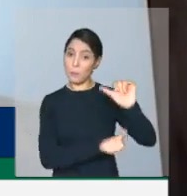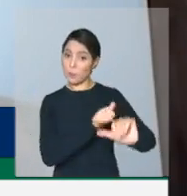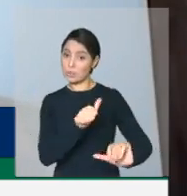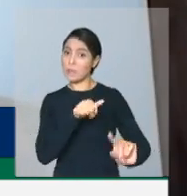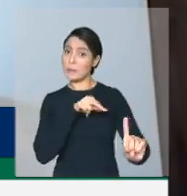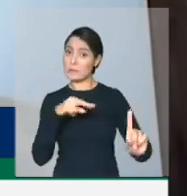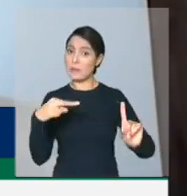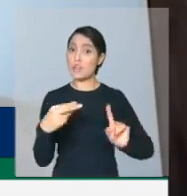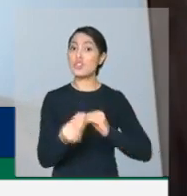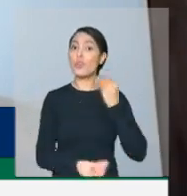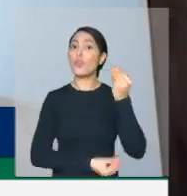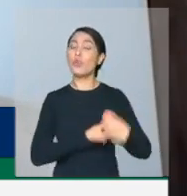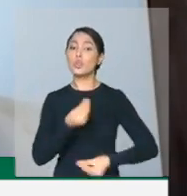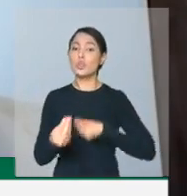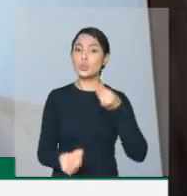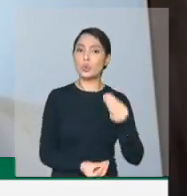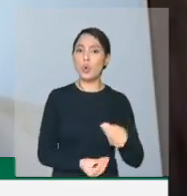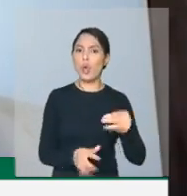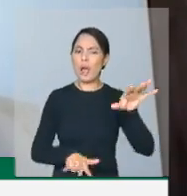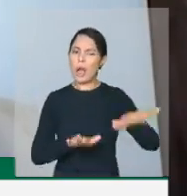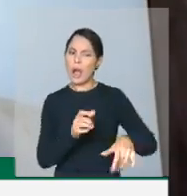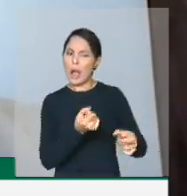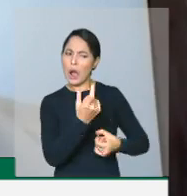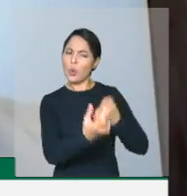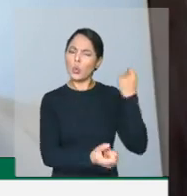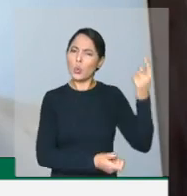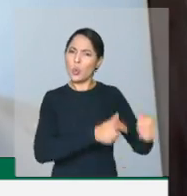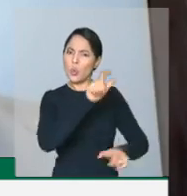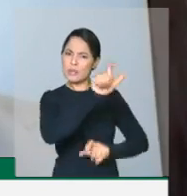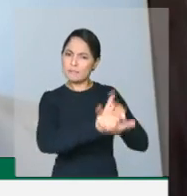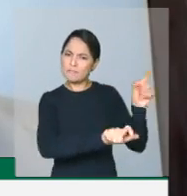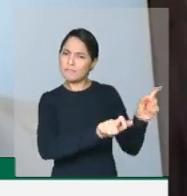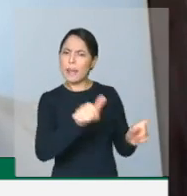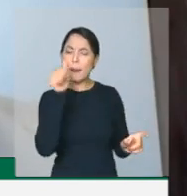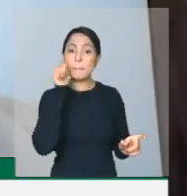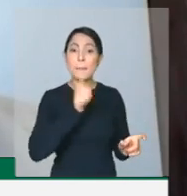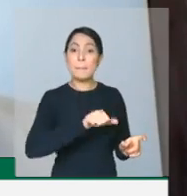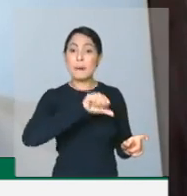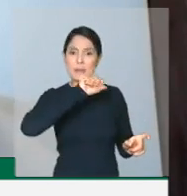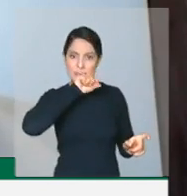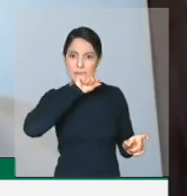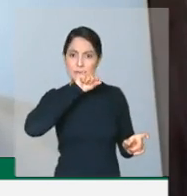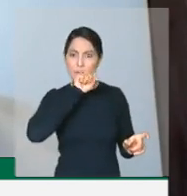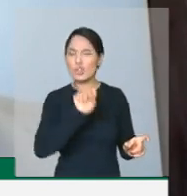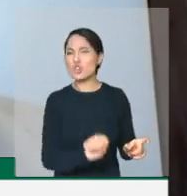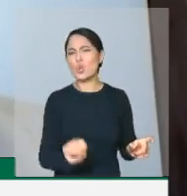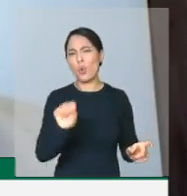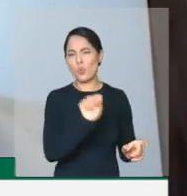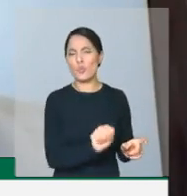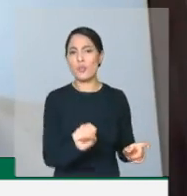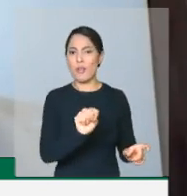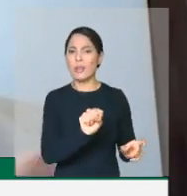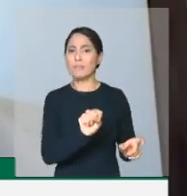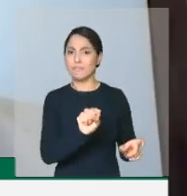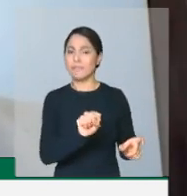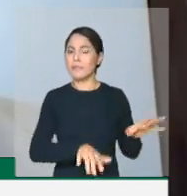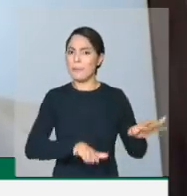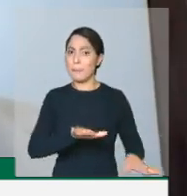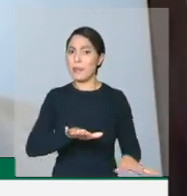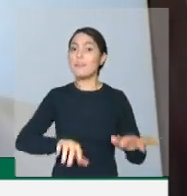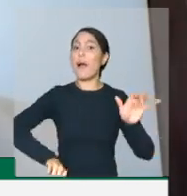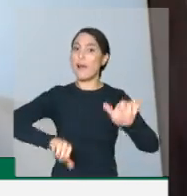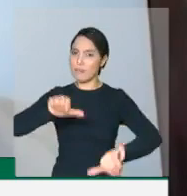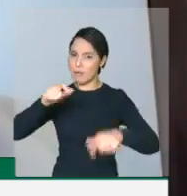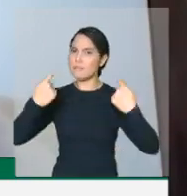as fraudes em detrimento das mães solteiras. Propomos, juntamente com essa medida, a prioridade da mulher sobre os